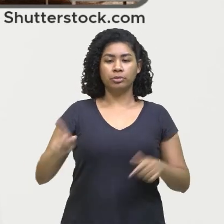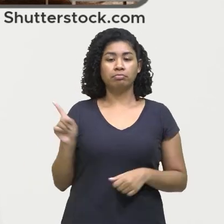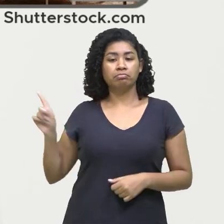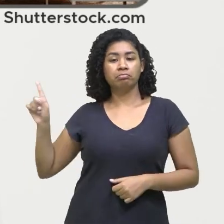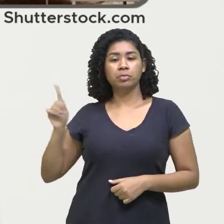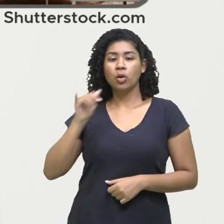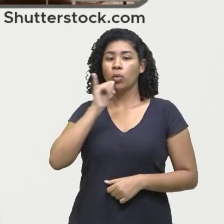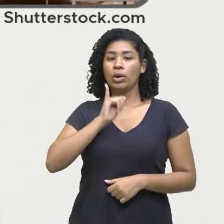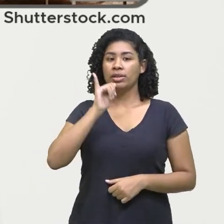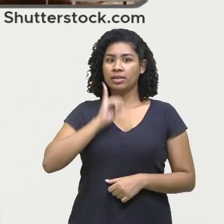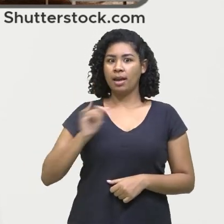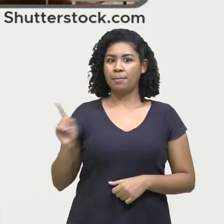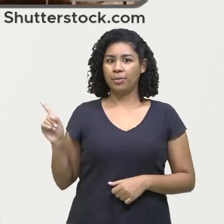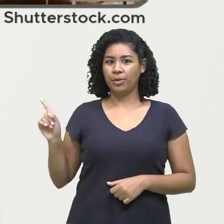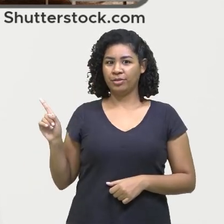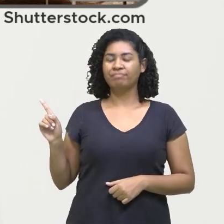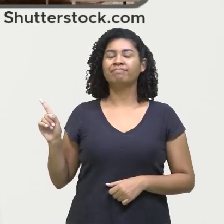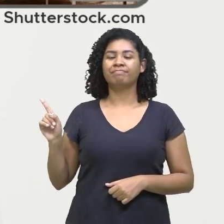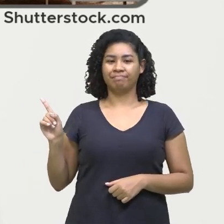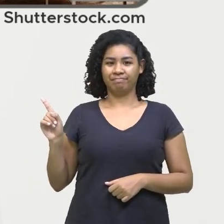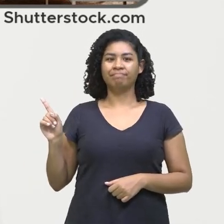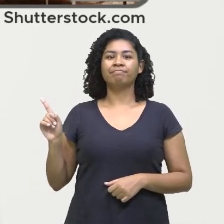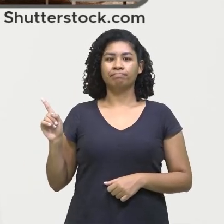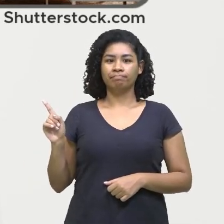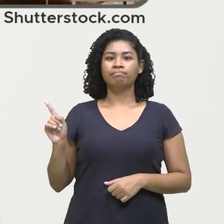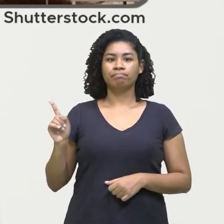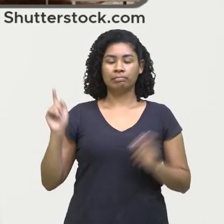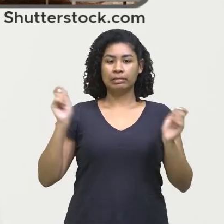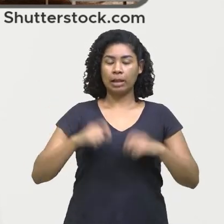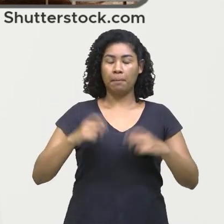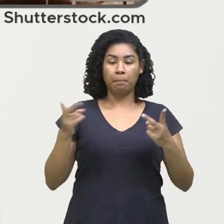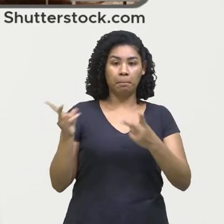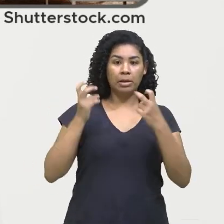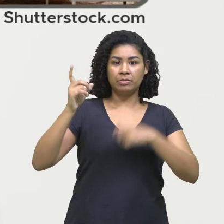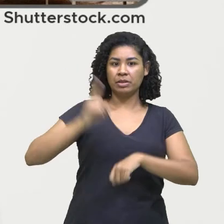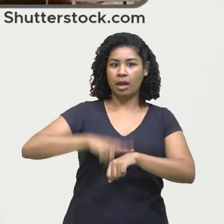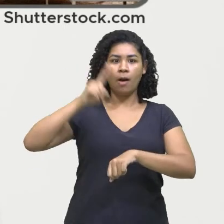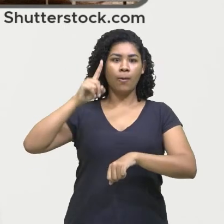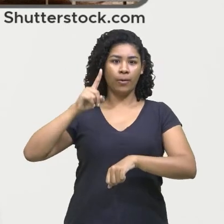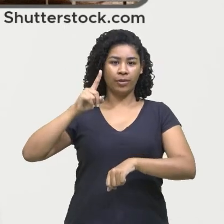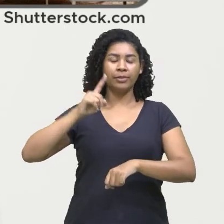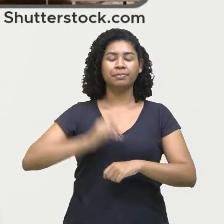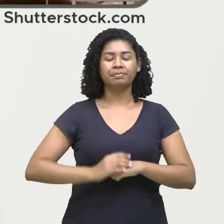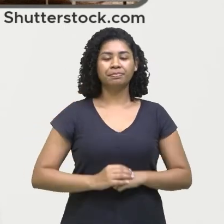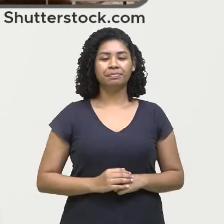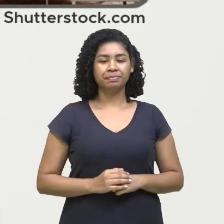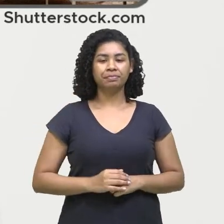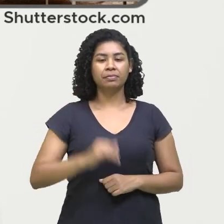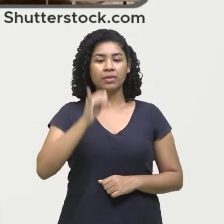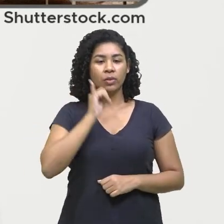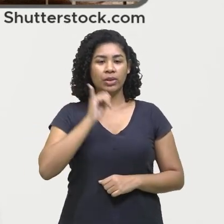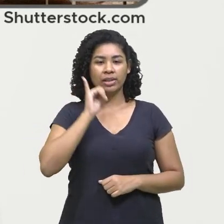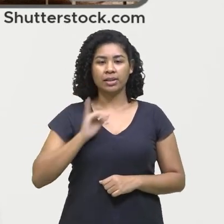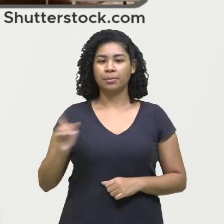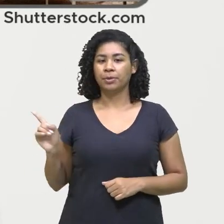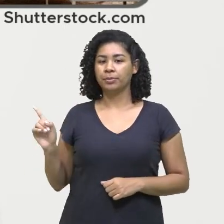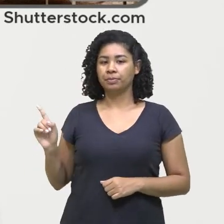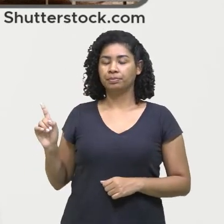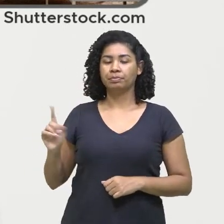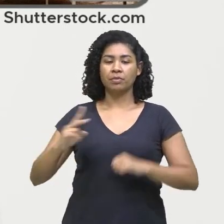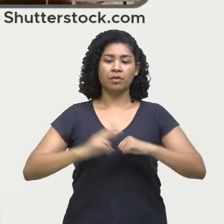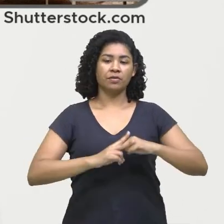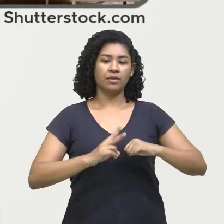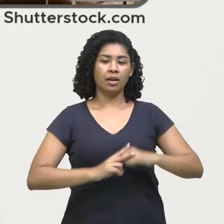nós temos, que é bem assim, bem evidente entre eles, certo? Então, por exemplo, aqui, não é? É o